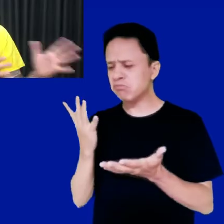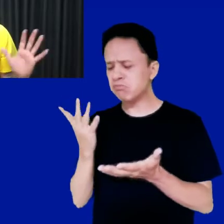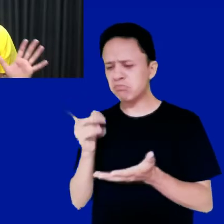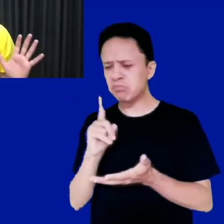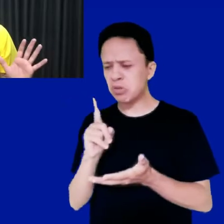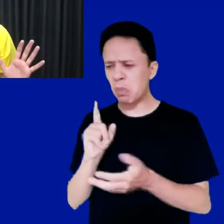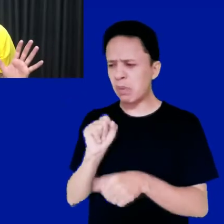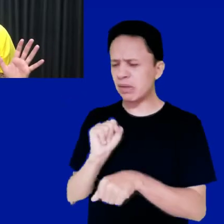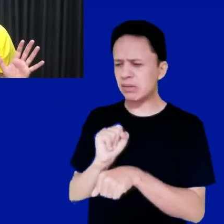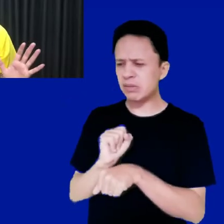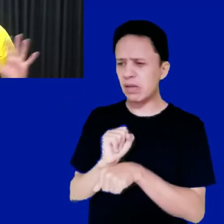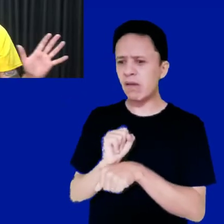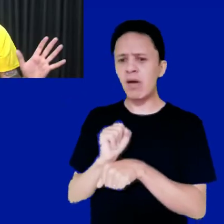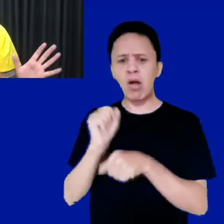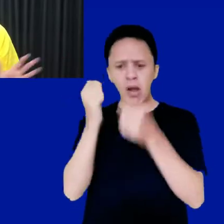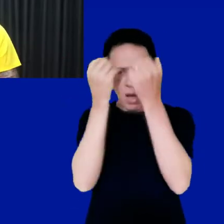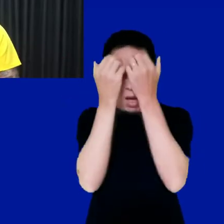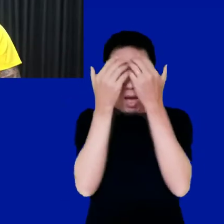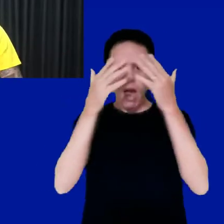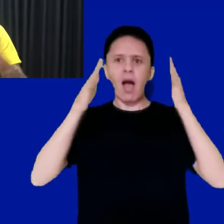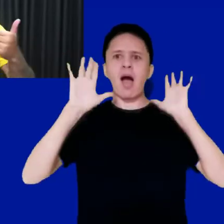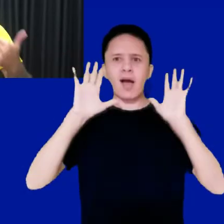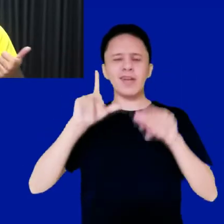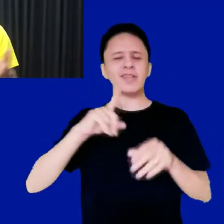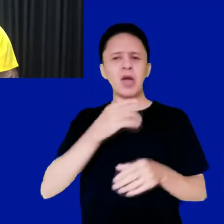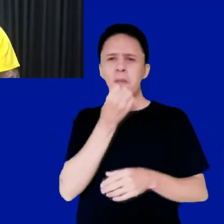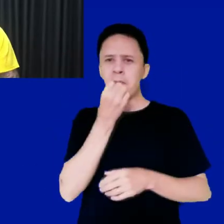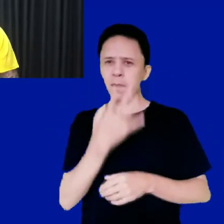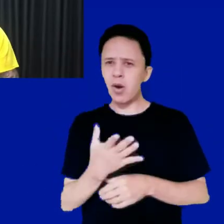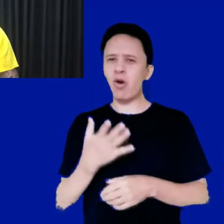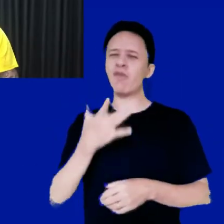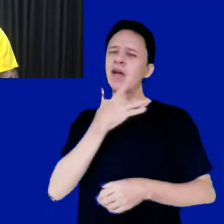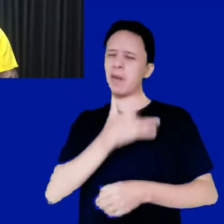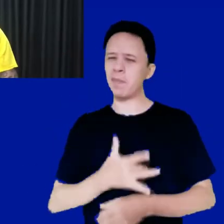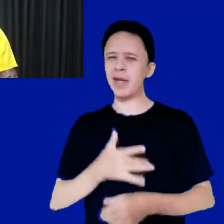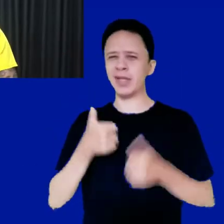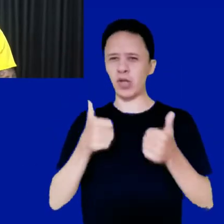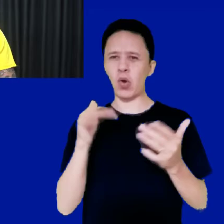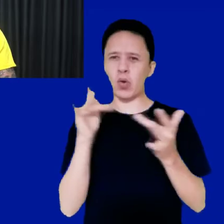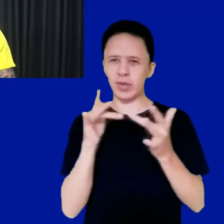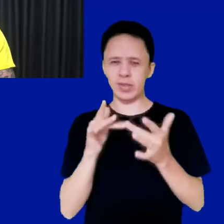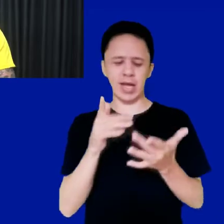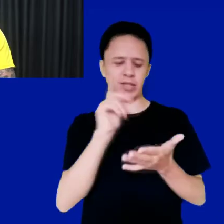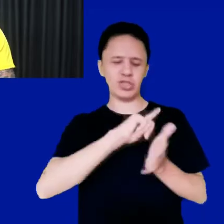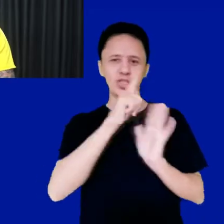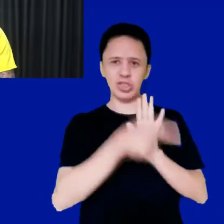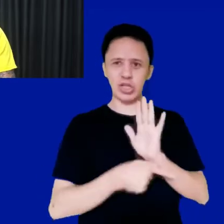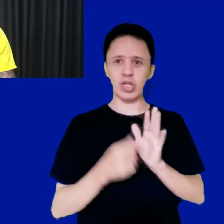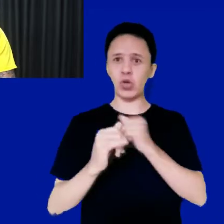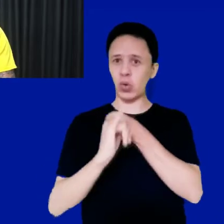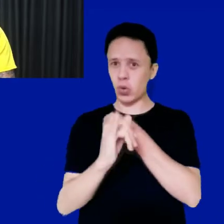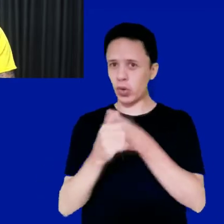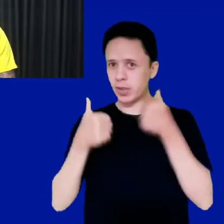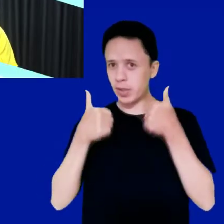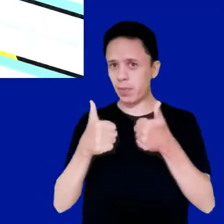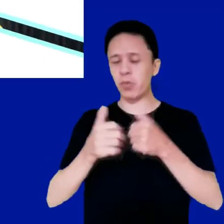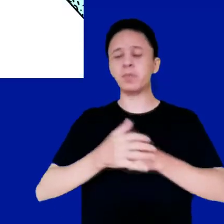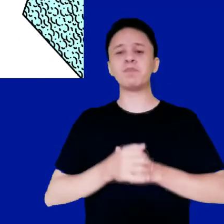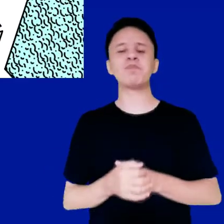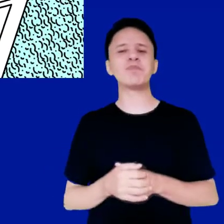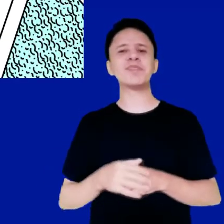a pensar sobre uma coisa que a gente deixou de pensar. Então é muito bacana, vale muito a pena a gente ter contato com o gênero crônica. Tudo